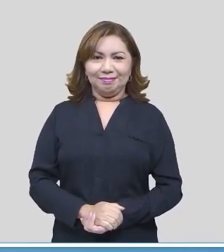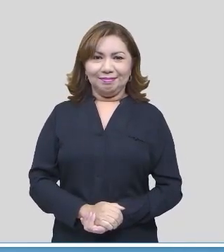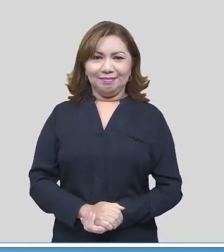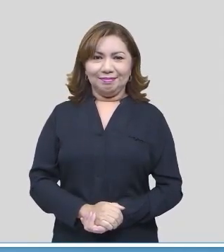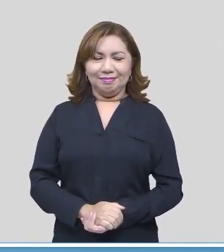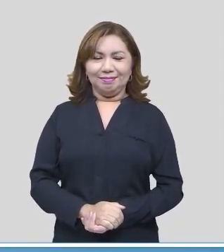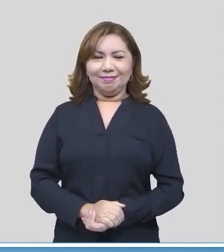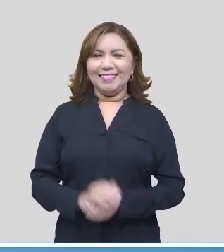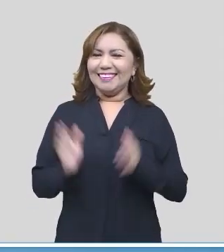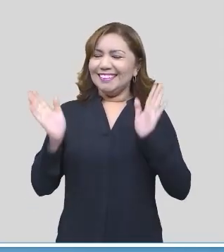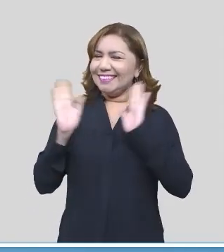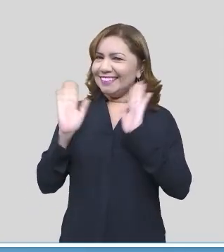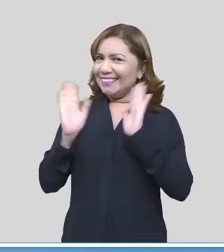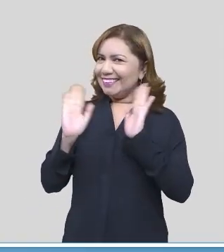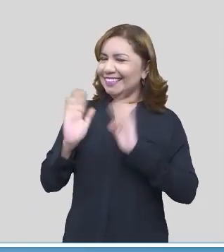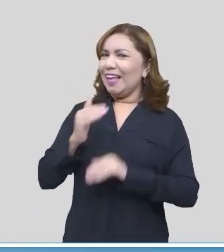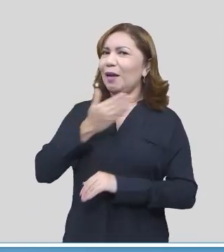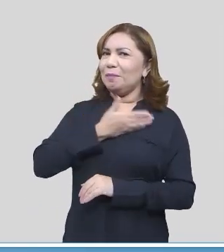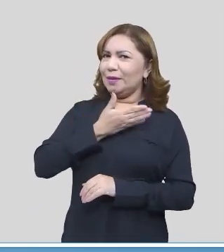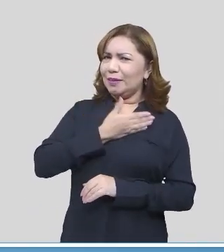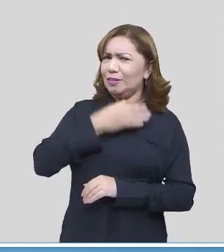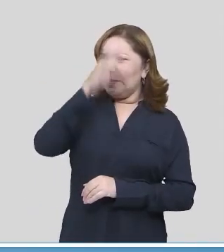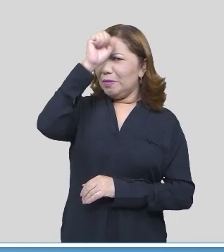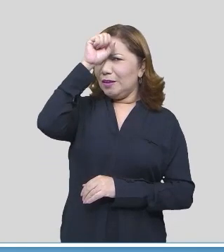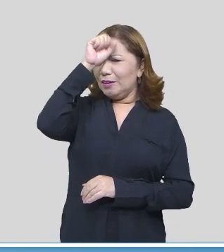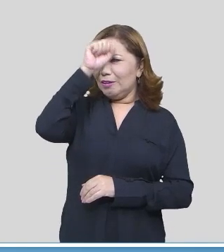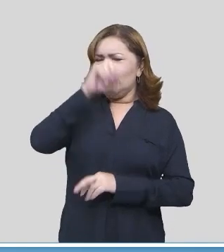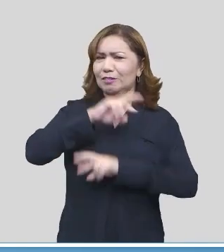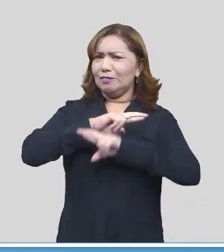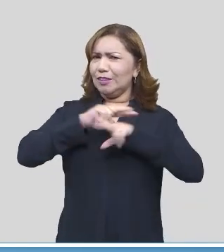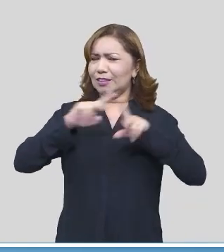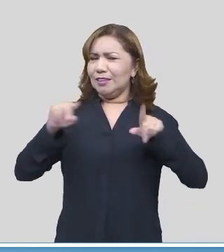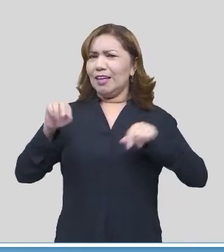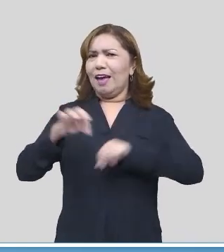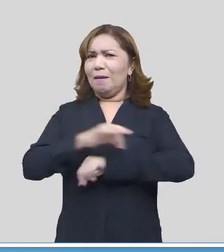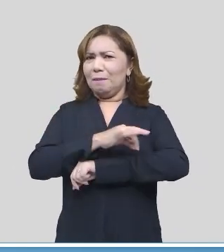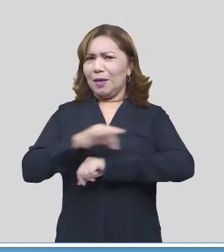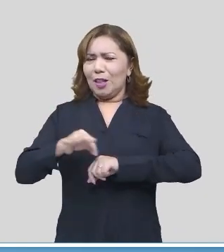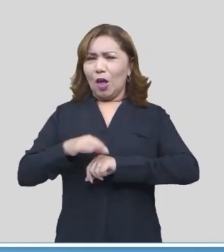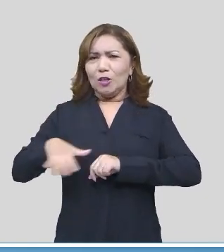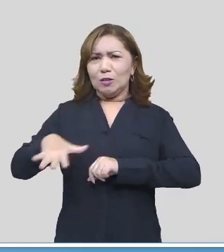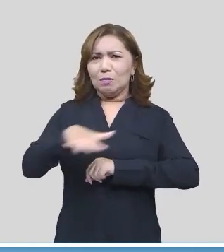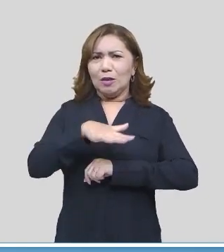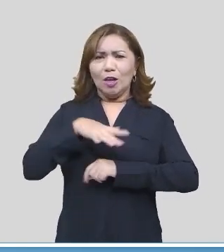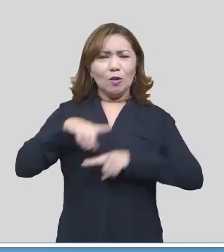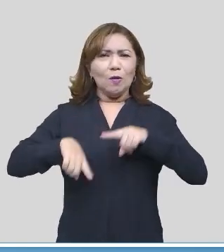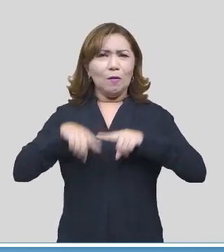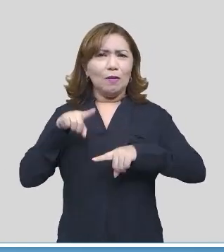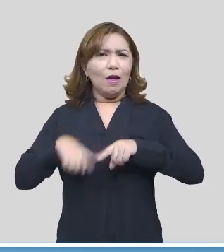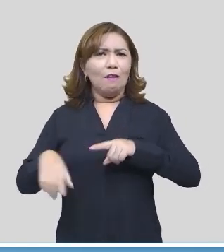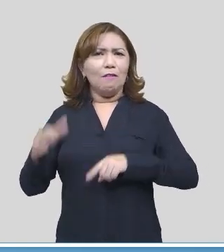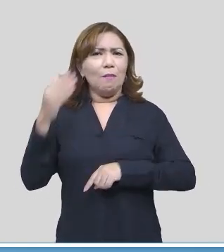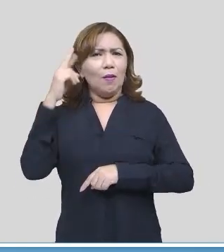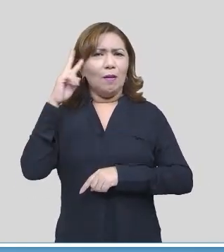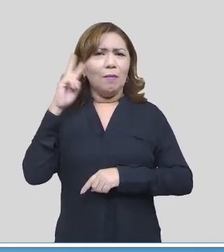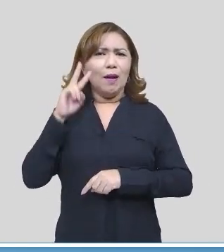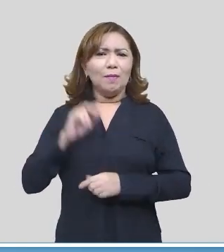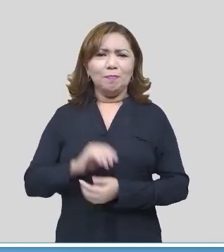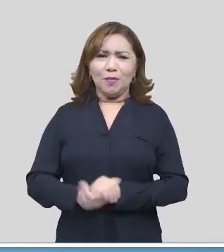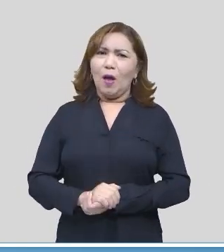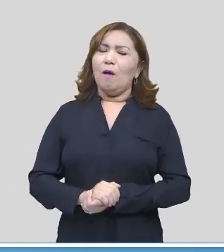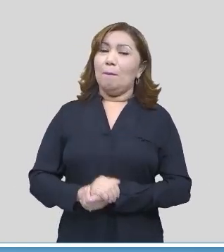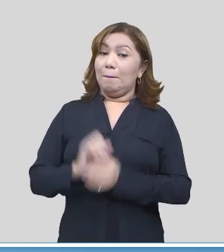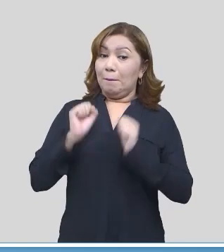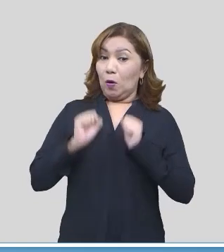Olá, coleguinhas! Aprendemos na aula de hoje sobre as diferentes formas de medir espaços ou objetos. Vamos lembrar? Posso usar